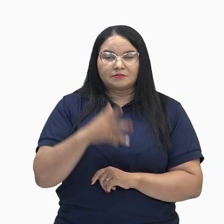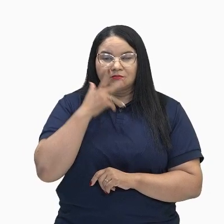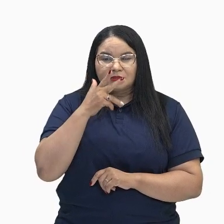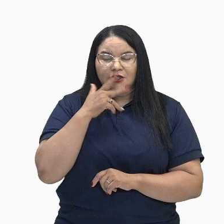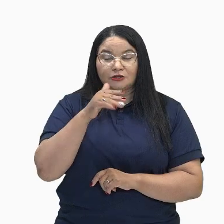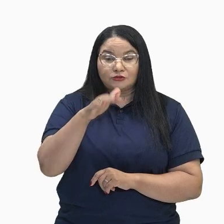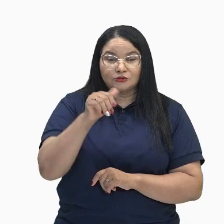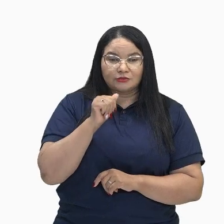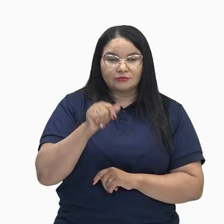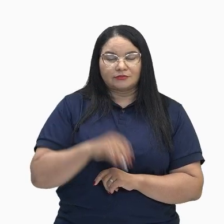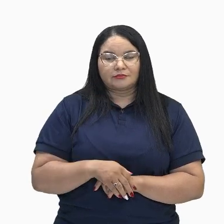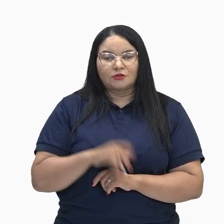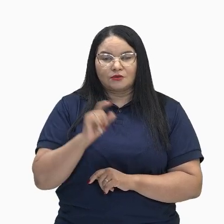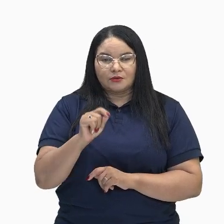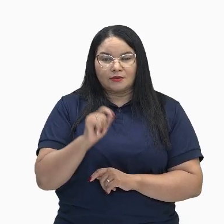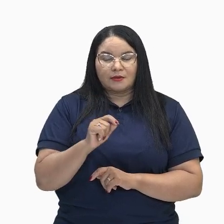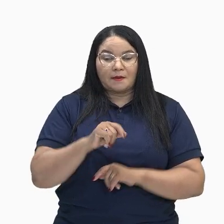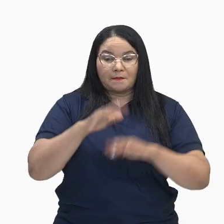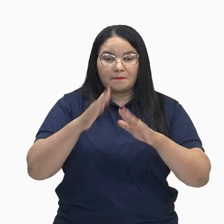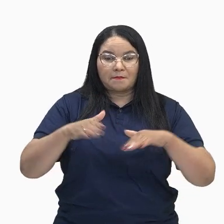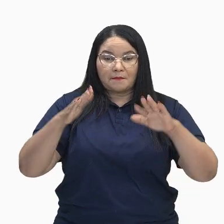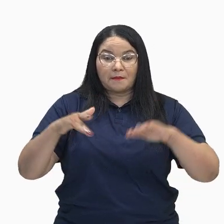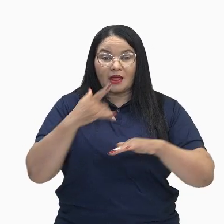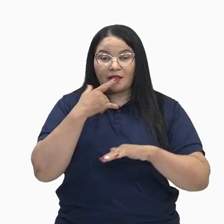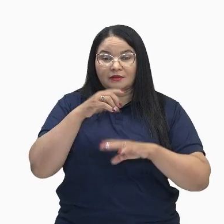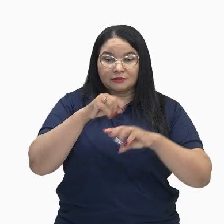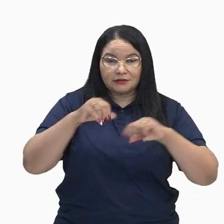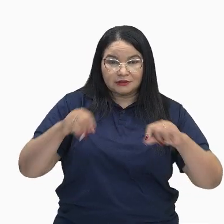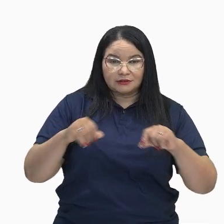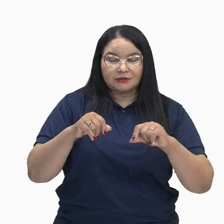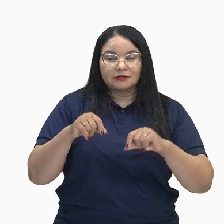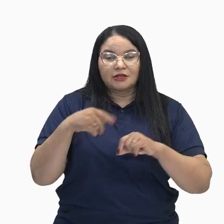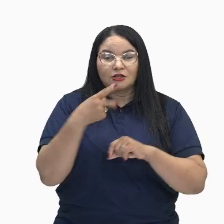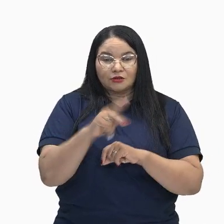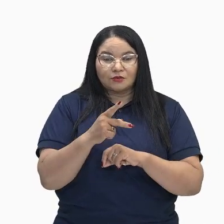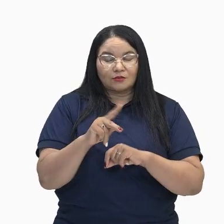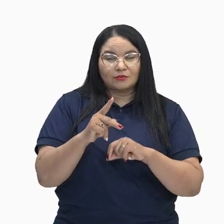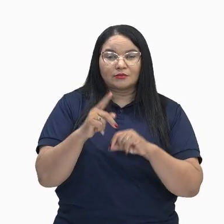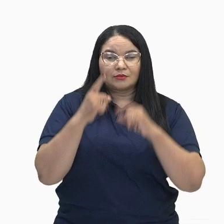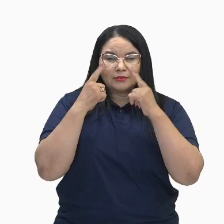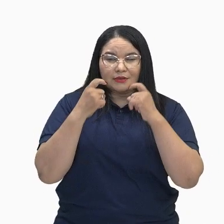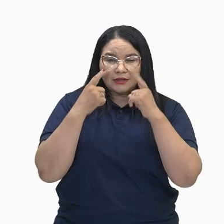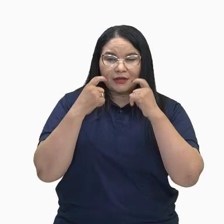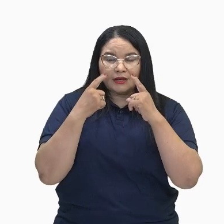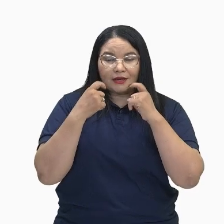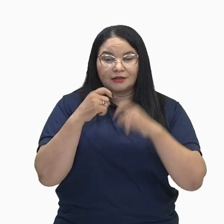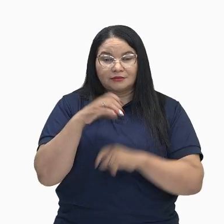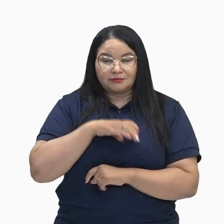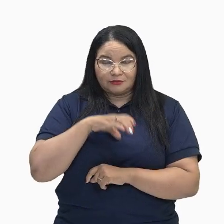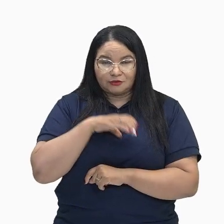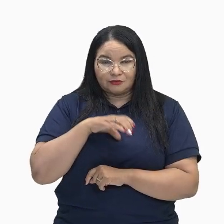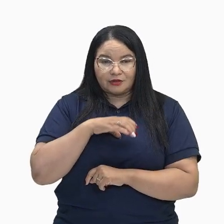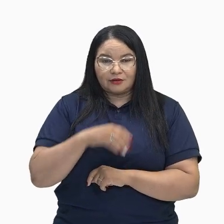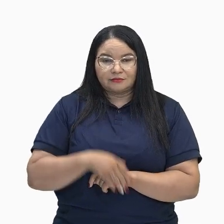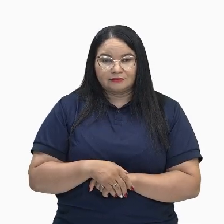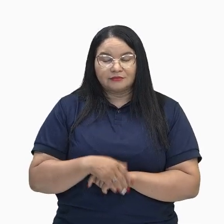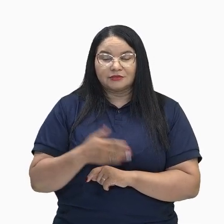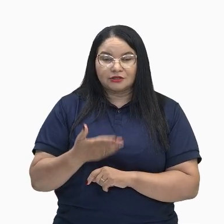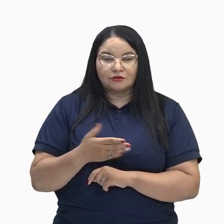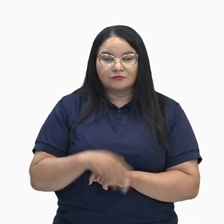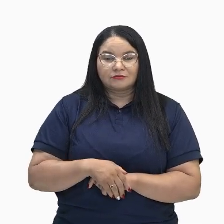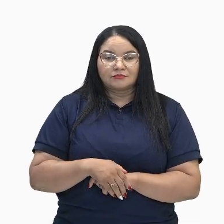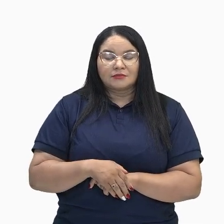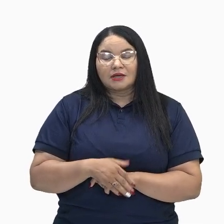Ó mar salgado, quanto do teu sal são lágrimas de Portugal. Então, ele está fazendo uma invocação aqui, ó